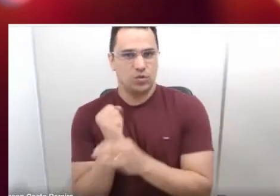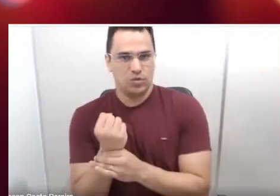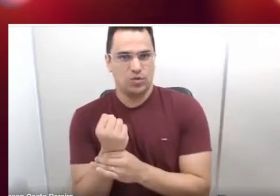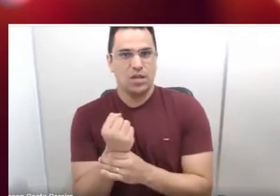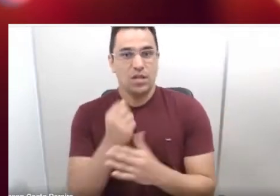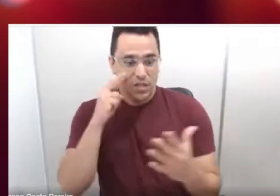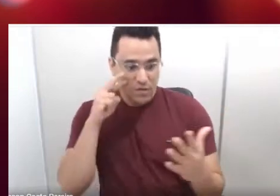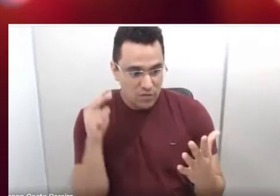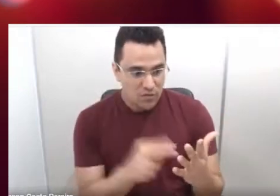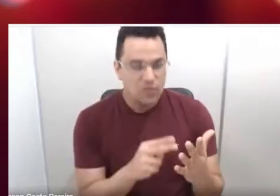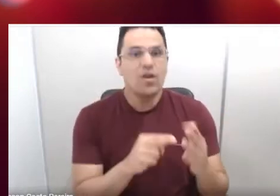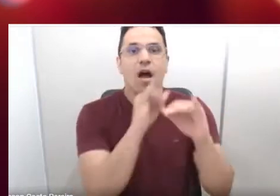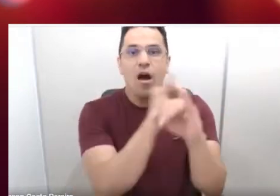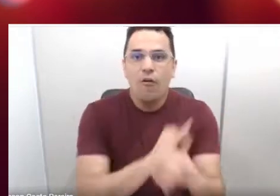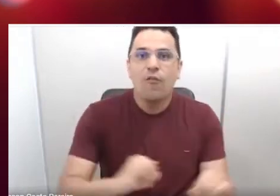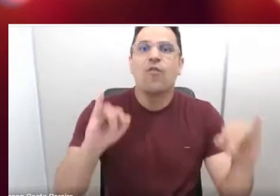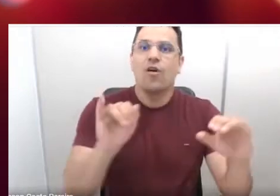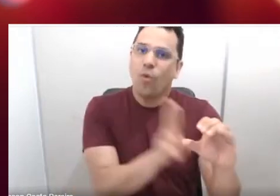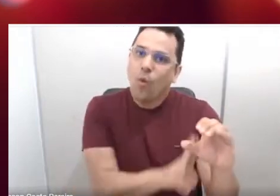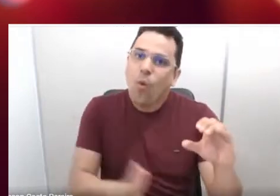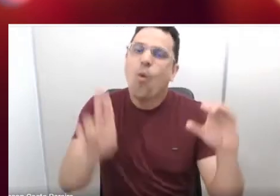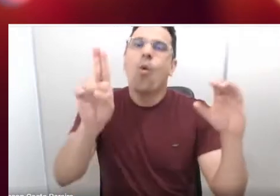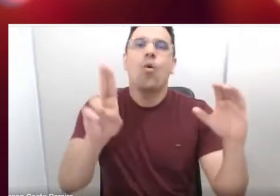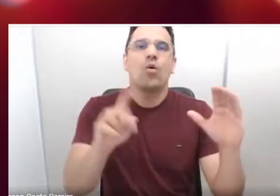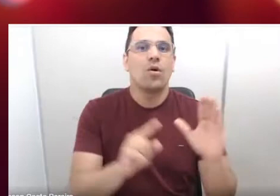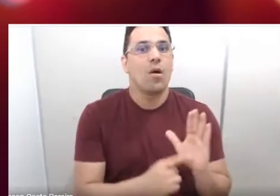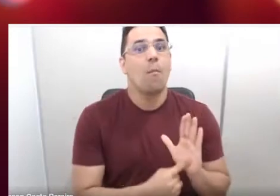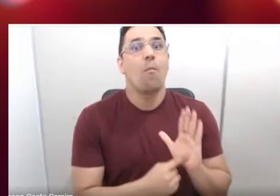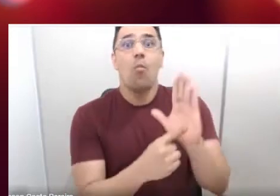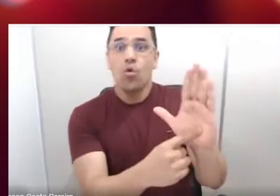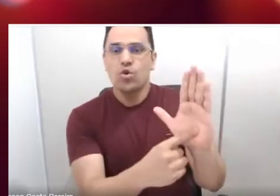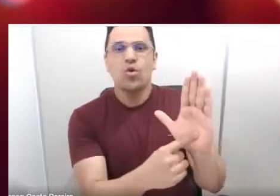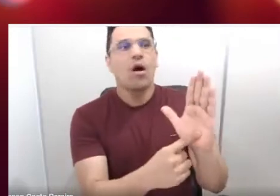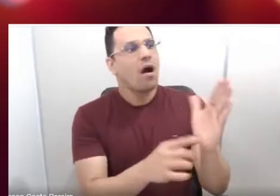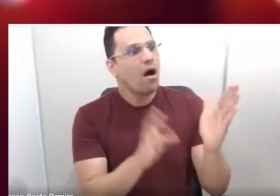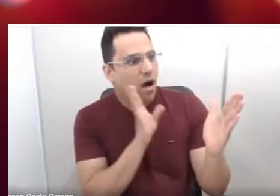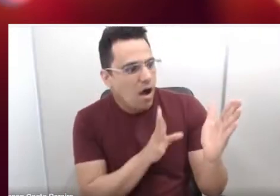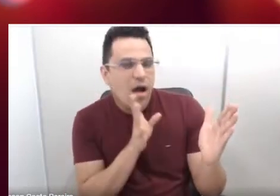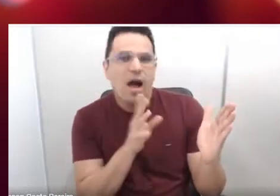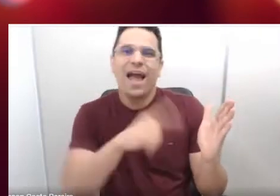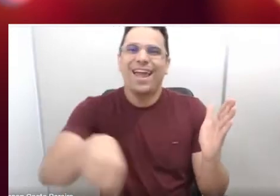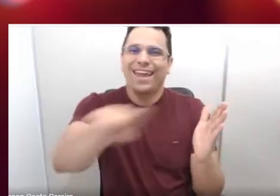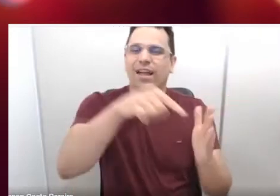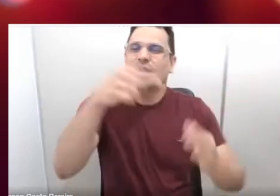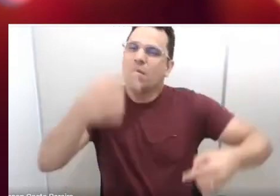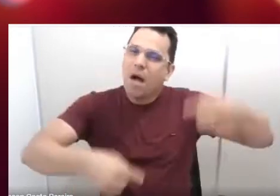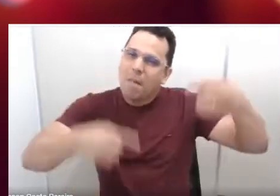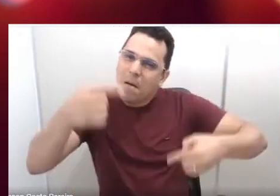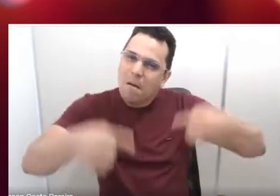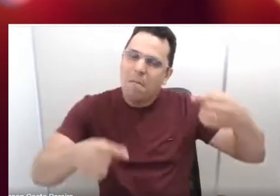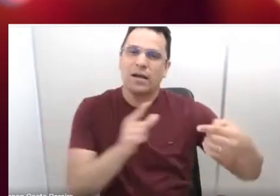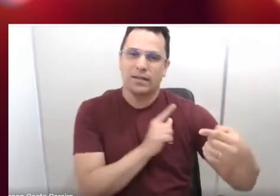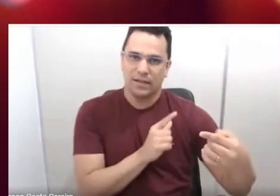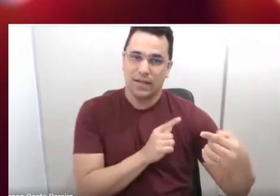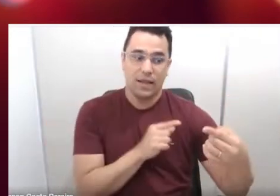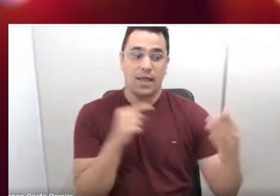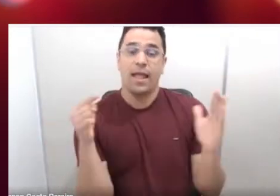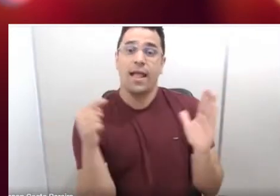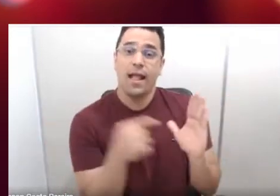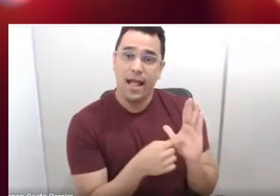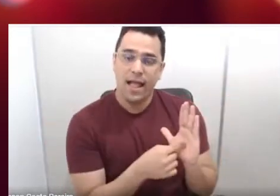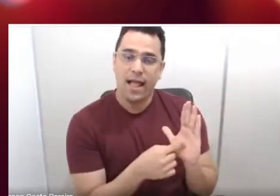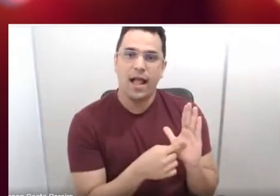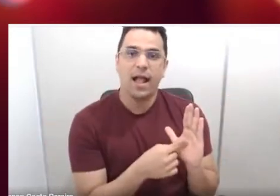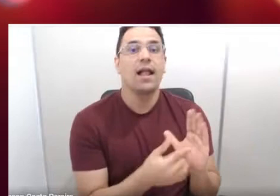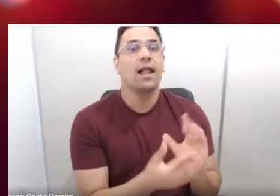essa discussão chega ao Consune, de a gente começar a discutir o que poderia ser um retorno. Então, o plano de biossegurança, ele dá aquela esperança. Pô,